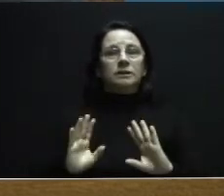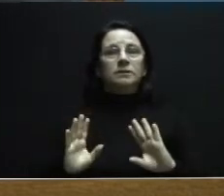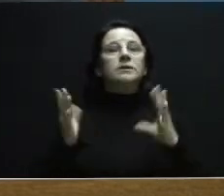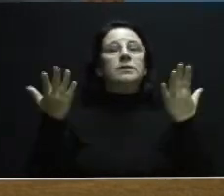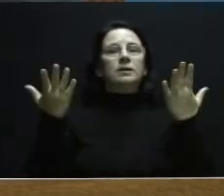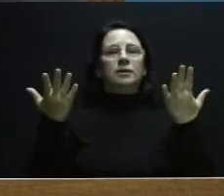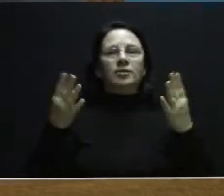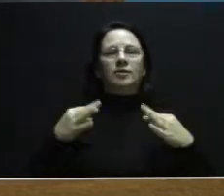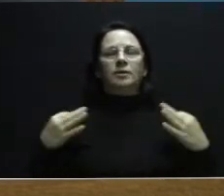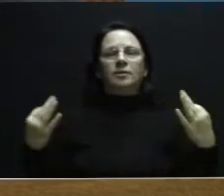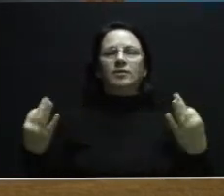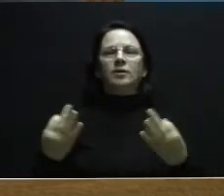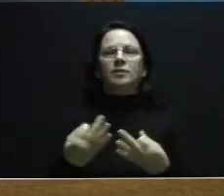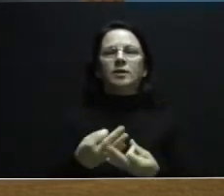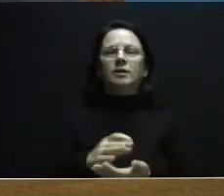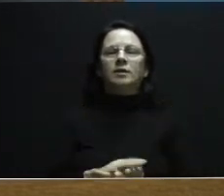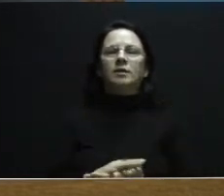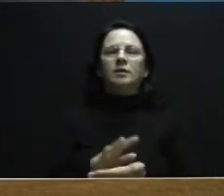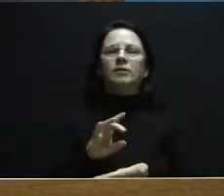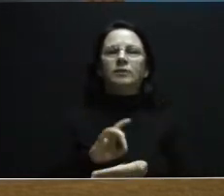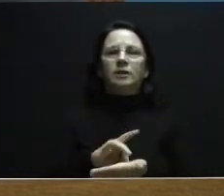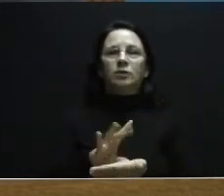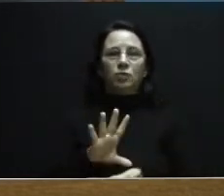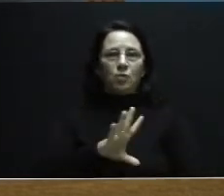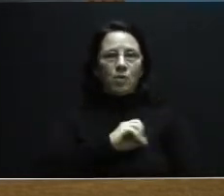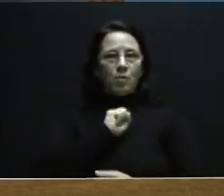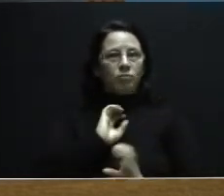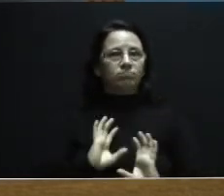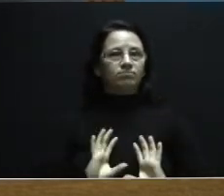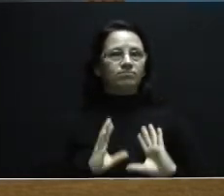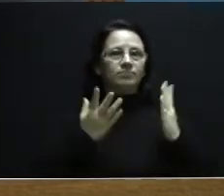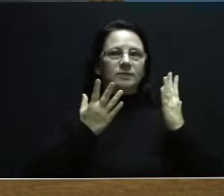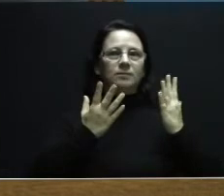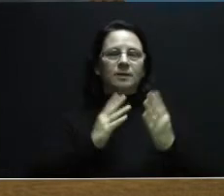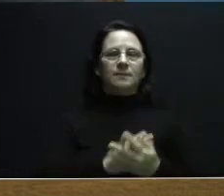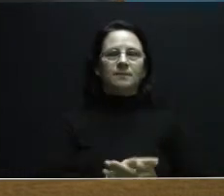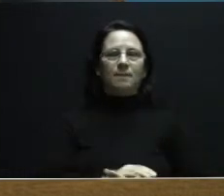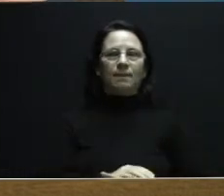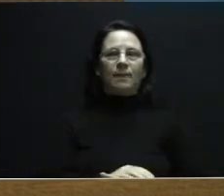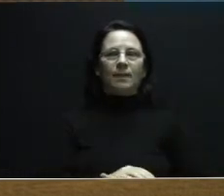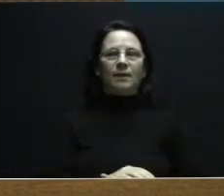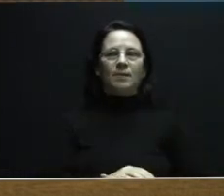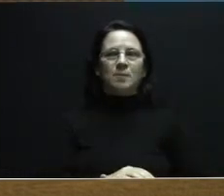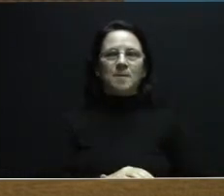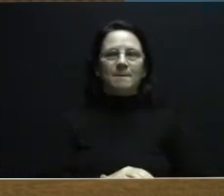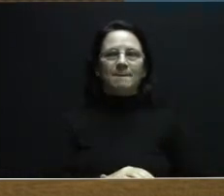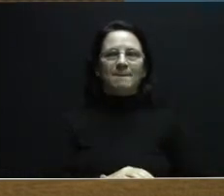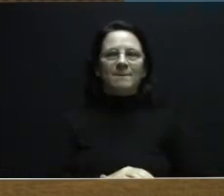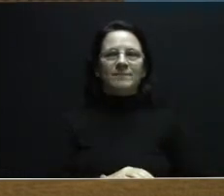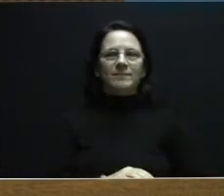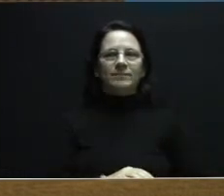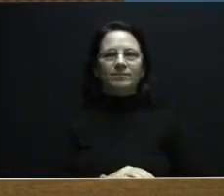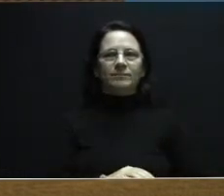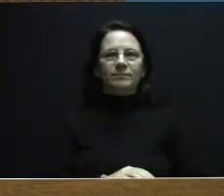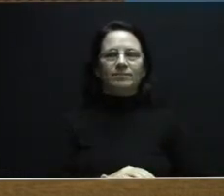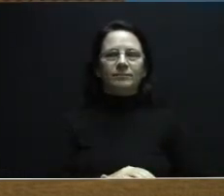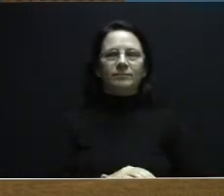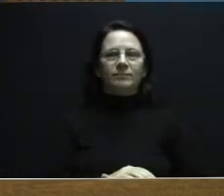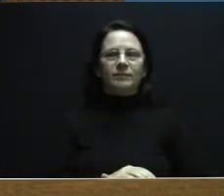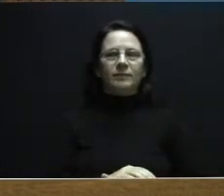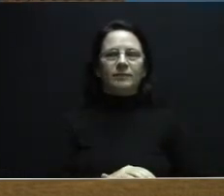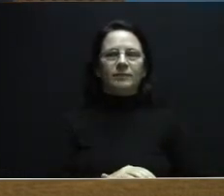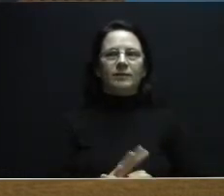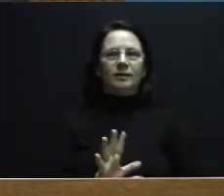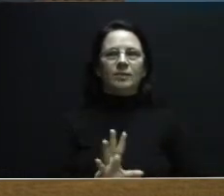família, a gente, na verdade, está celebrando o amor. O amor que a gente só consegue